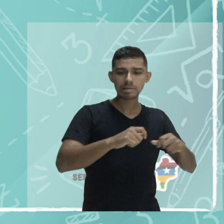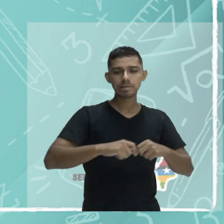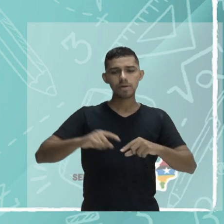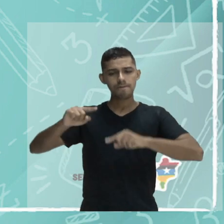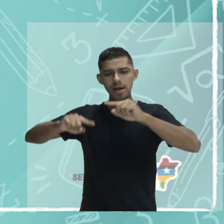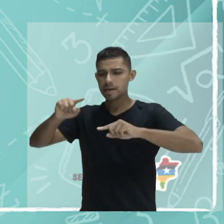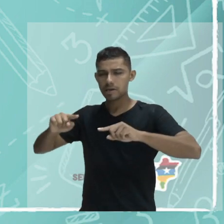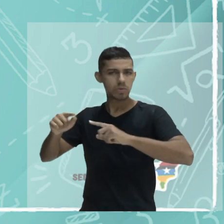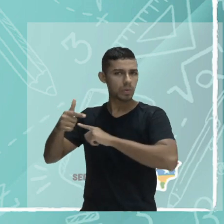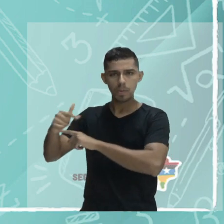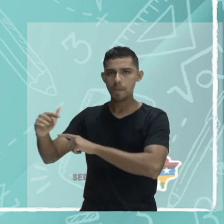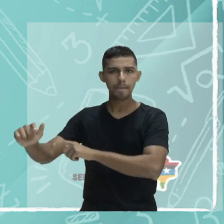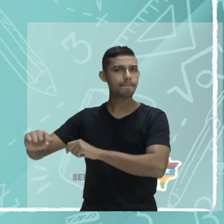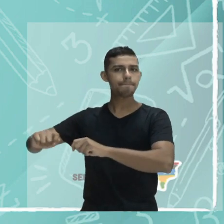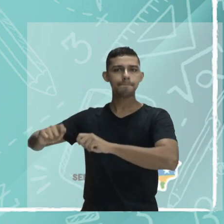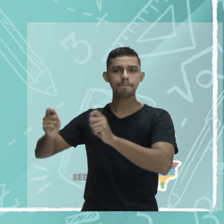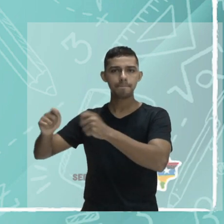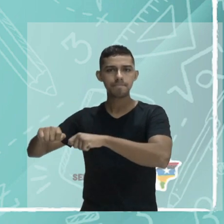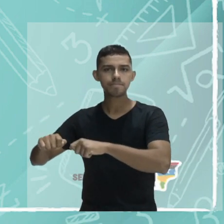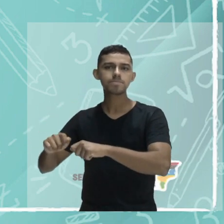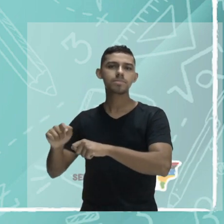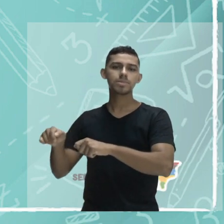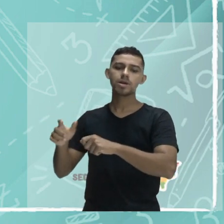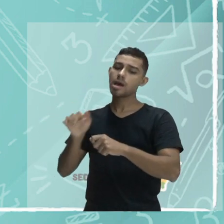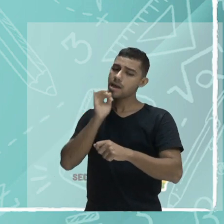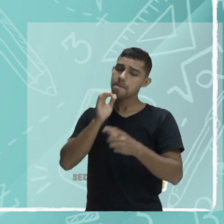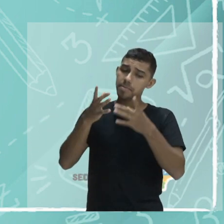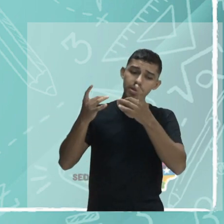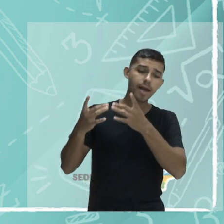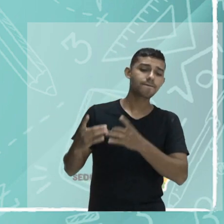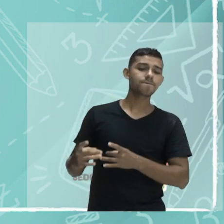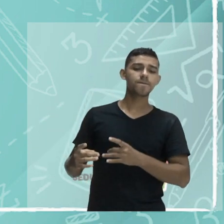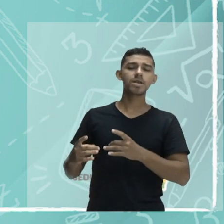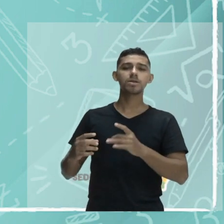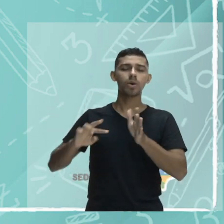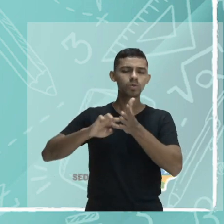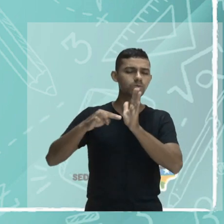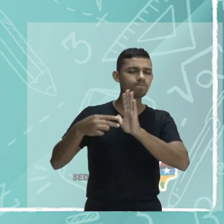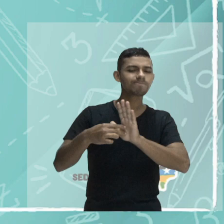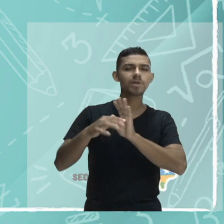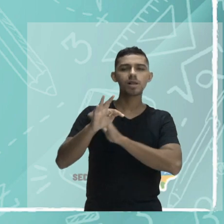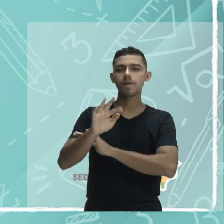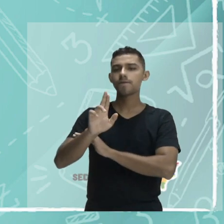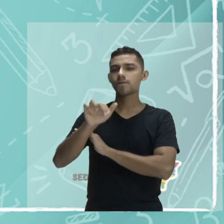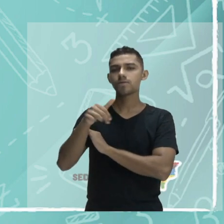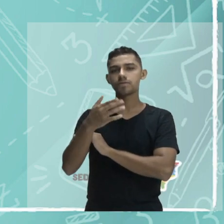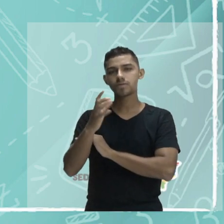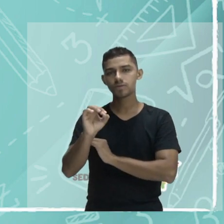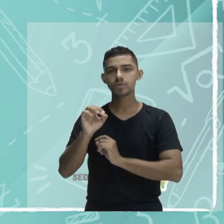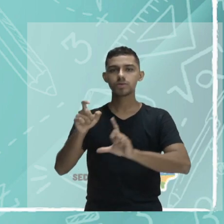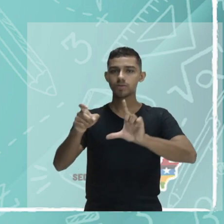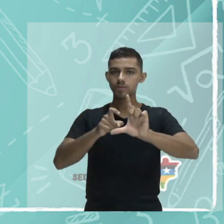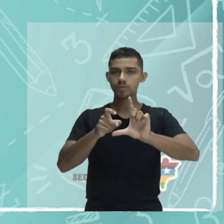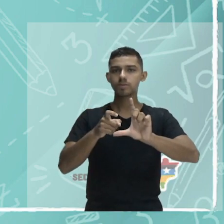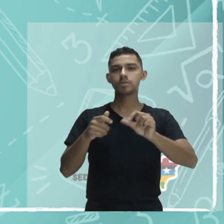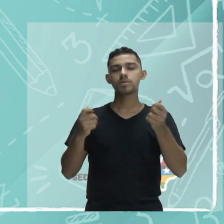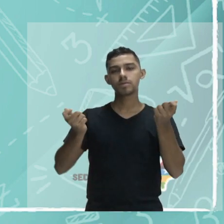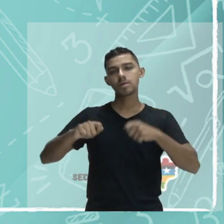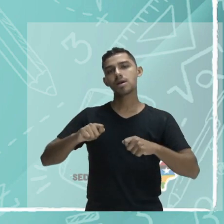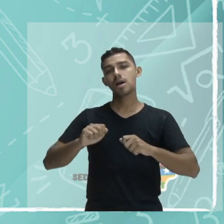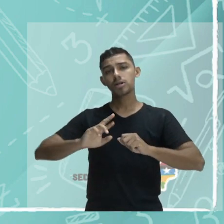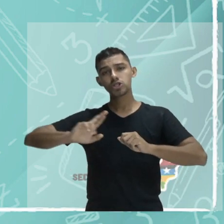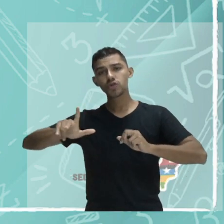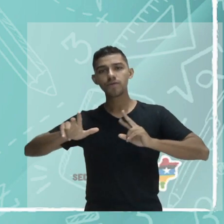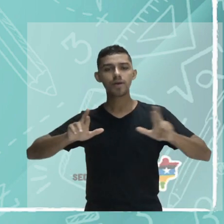independente, tá? Da definição do que é uma função, tá? Também a gente vai ver aqui, diferenciar